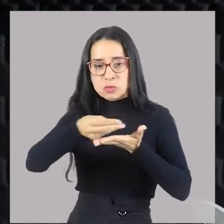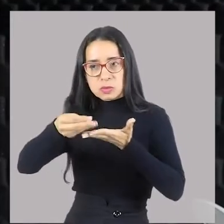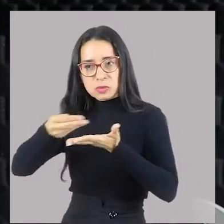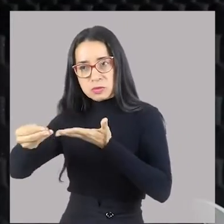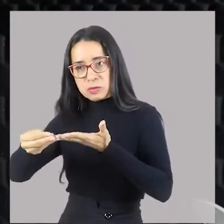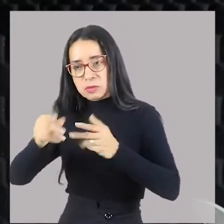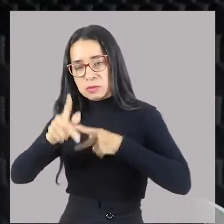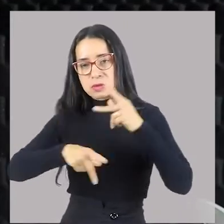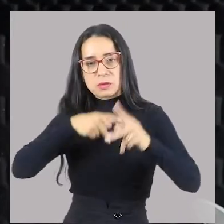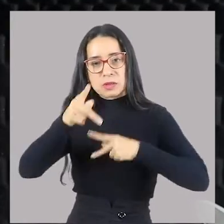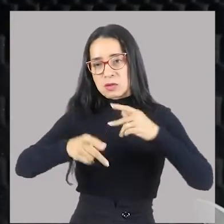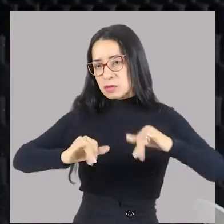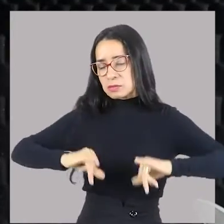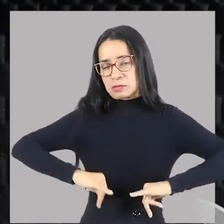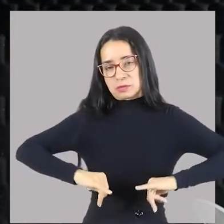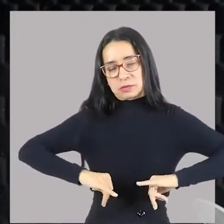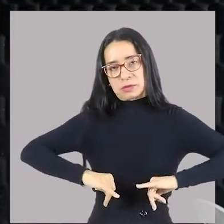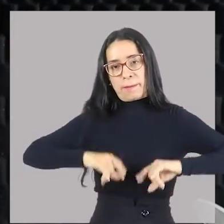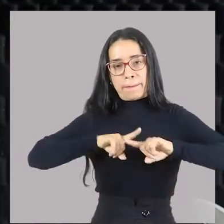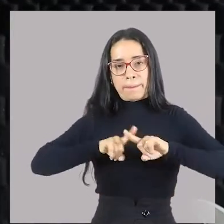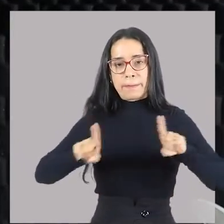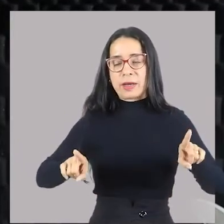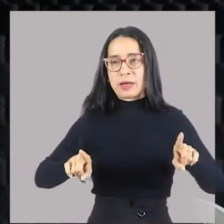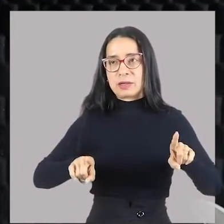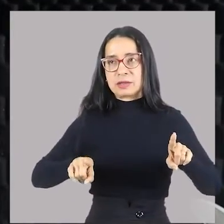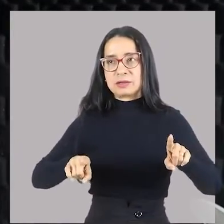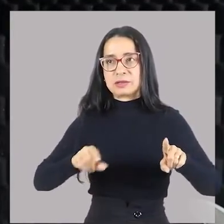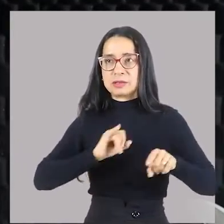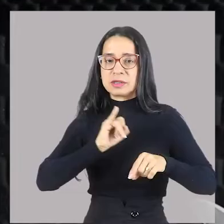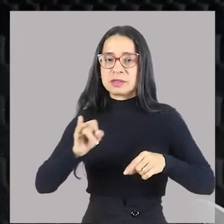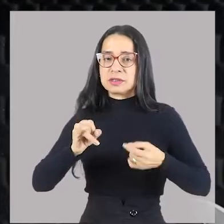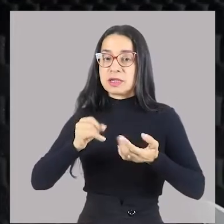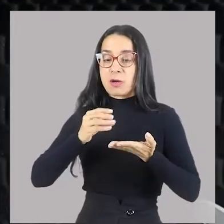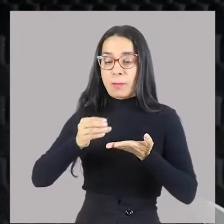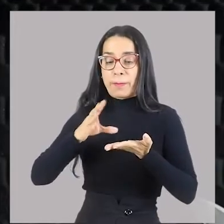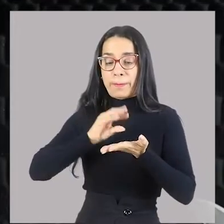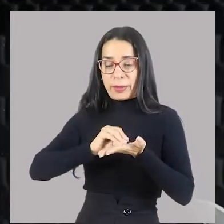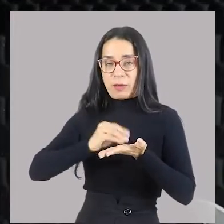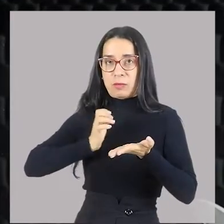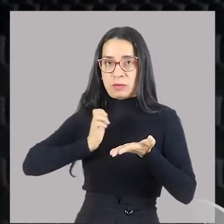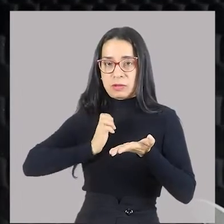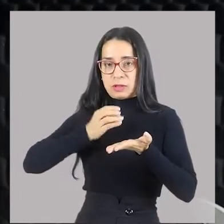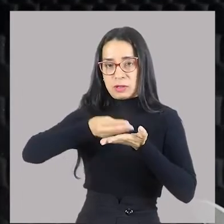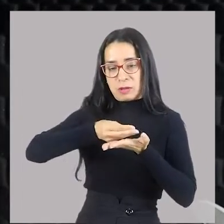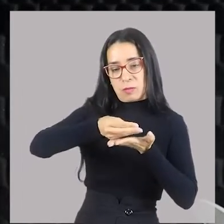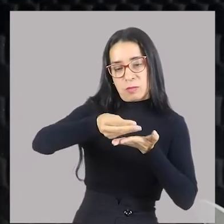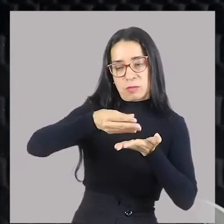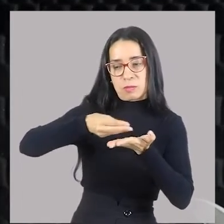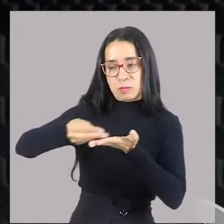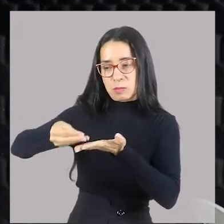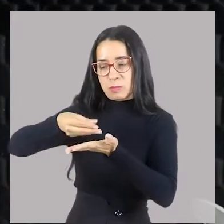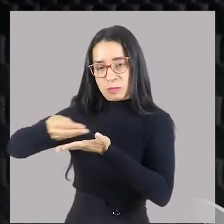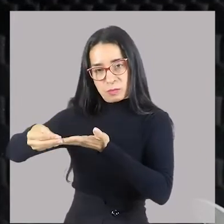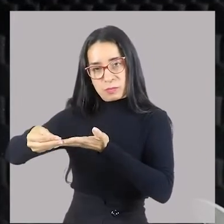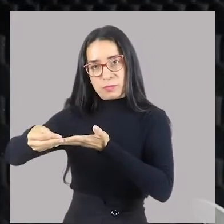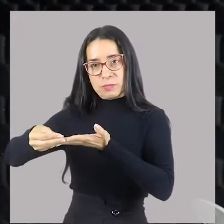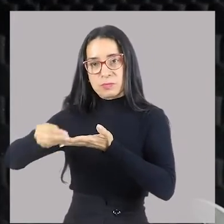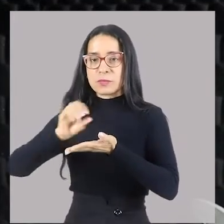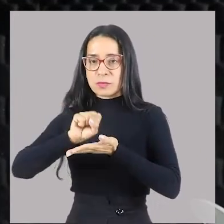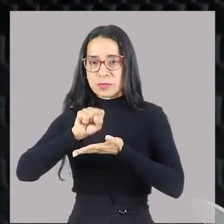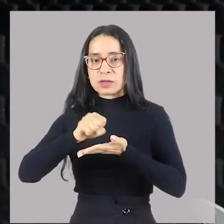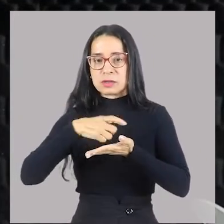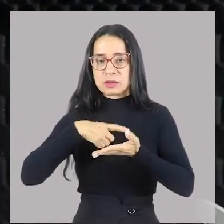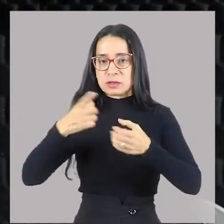padecer. Mas se eu pego a minha riqueza e distribuo nesses setores, a tendência é que haja